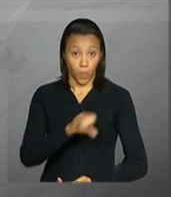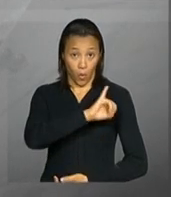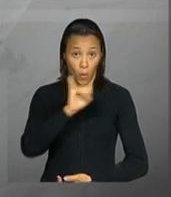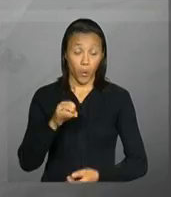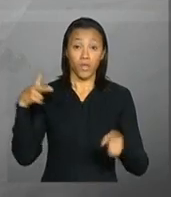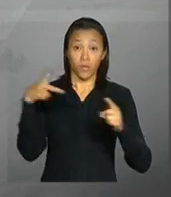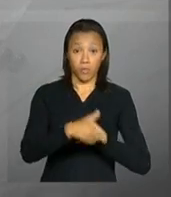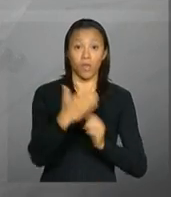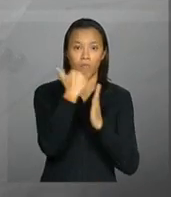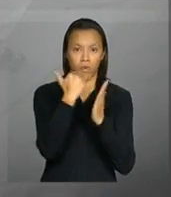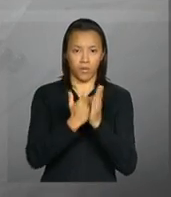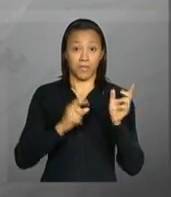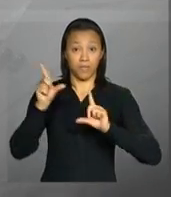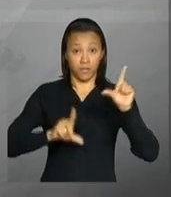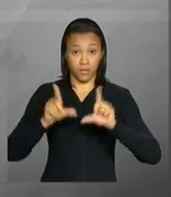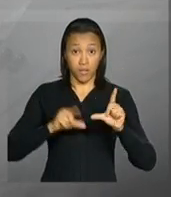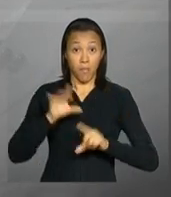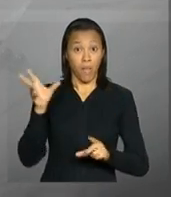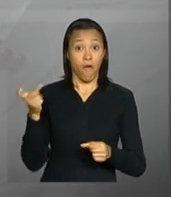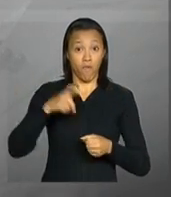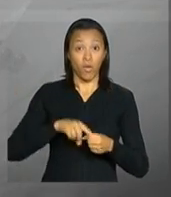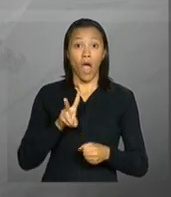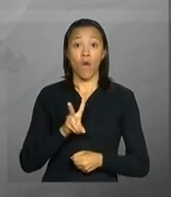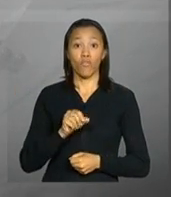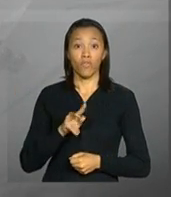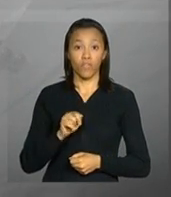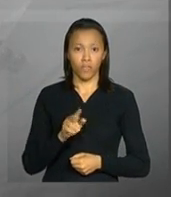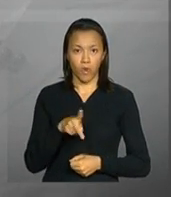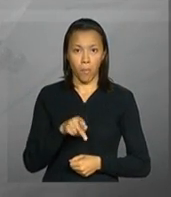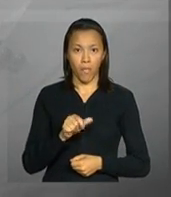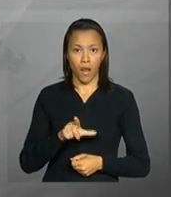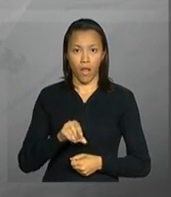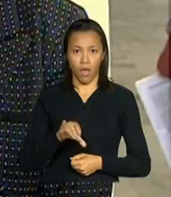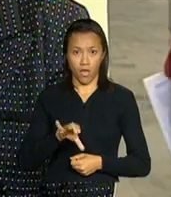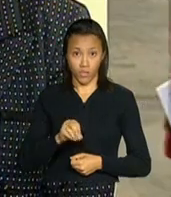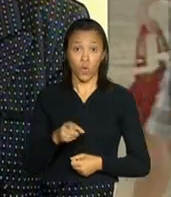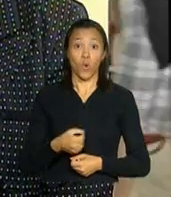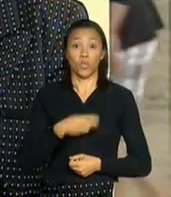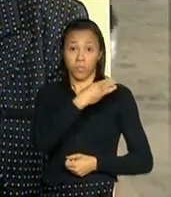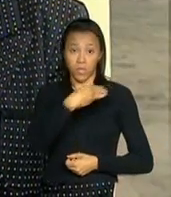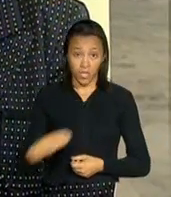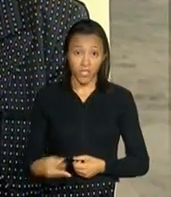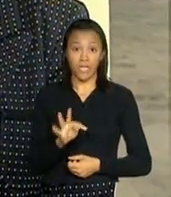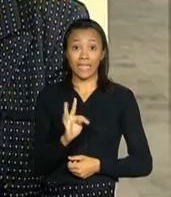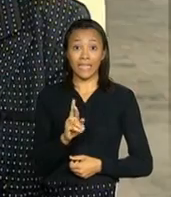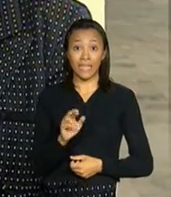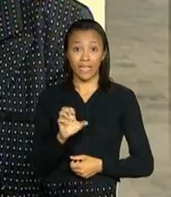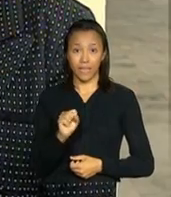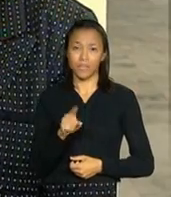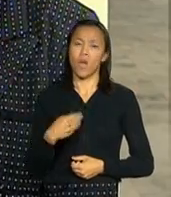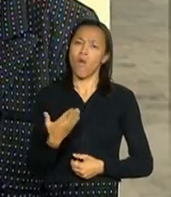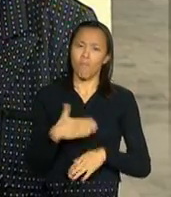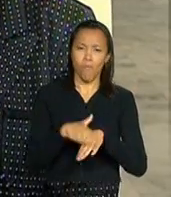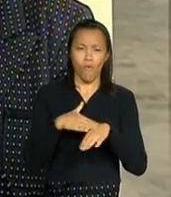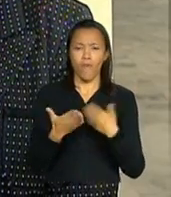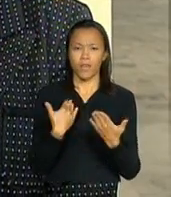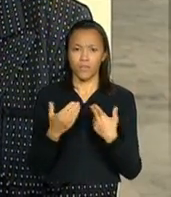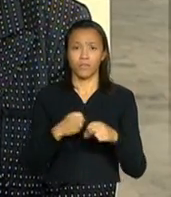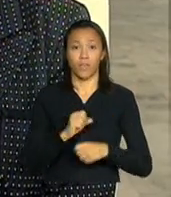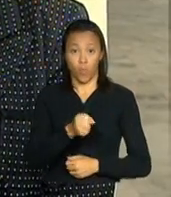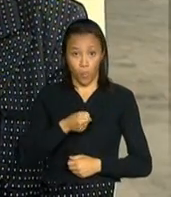Olá interrompemos a programação para voltar ao vivo ao Palácio do Planalto onde a ministra Teresa Campelo conversa com a